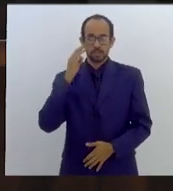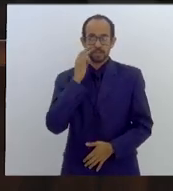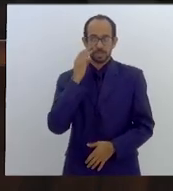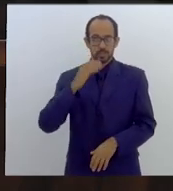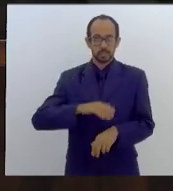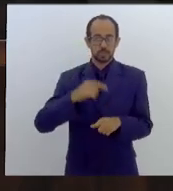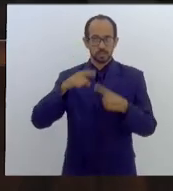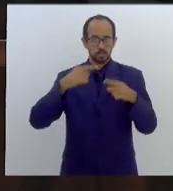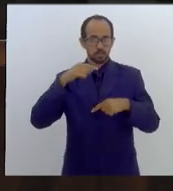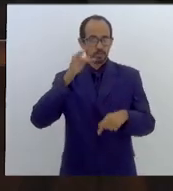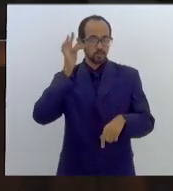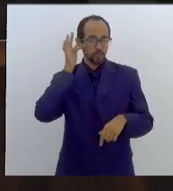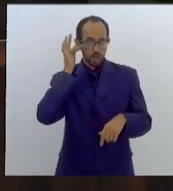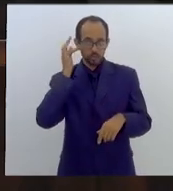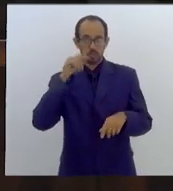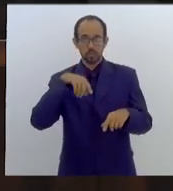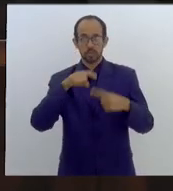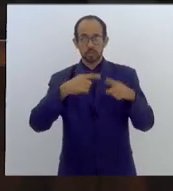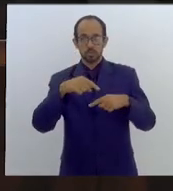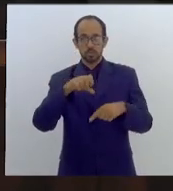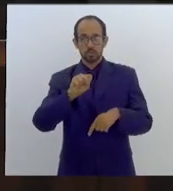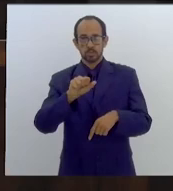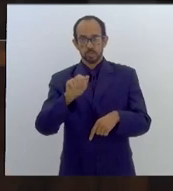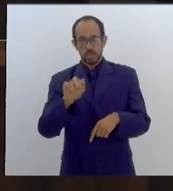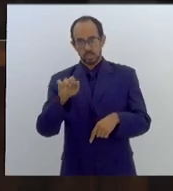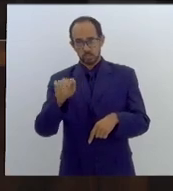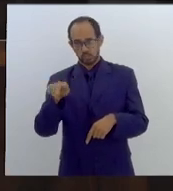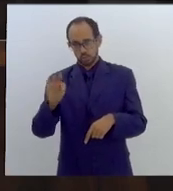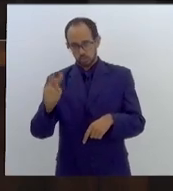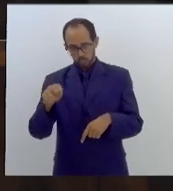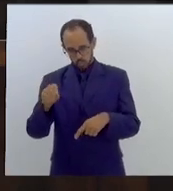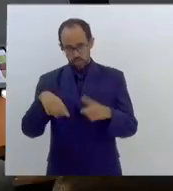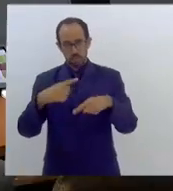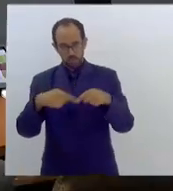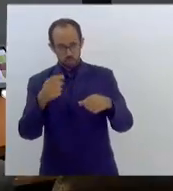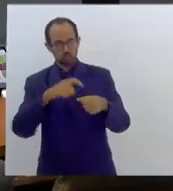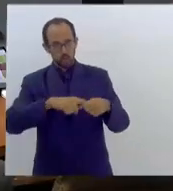Paulo, Flávio Serafini, depois para o Serginho e passo para Vossa Excelência.